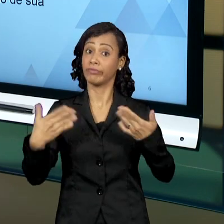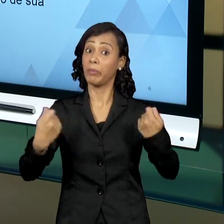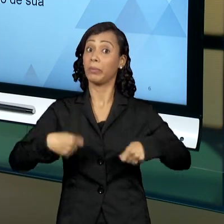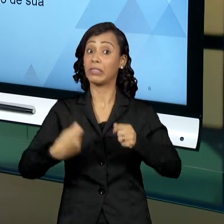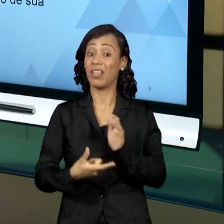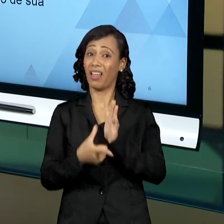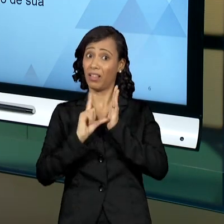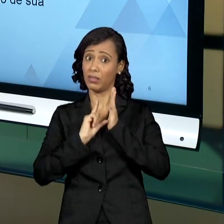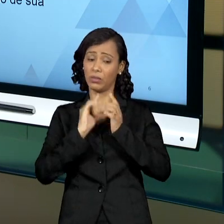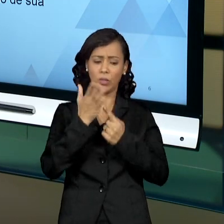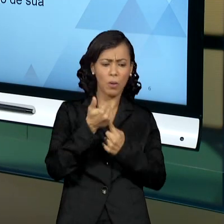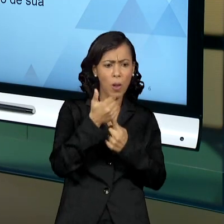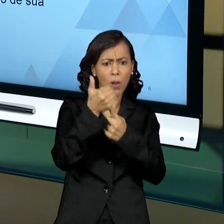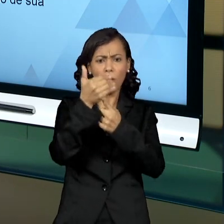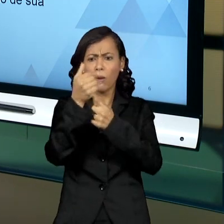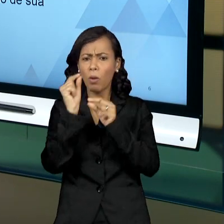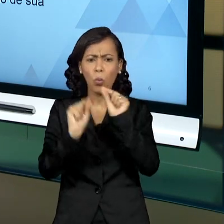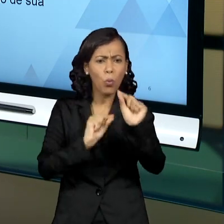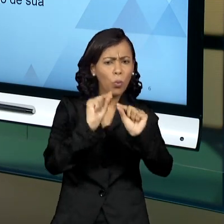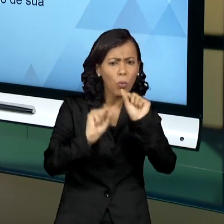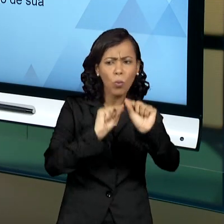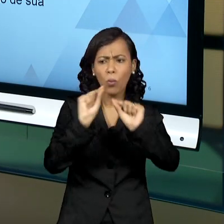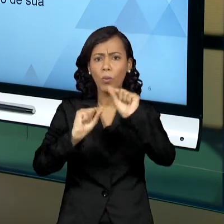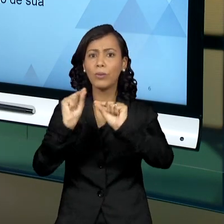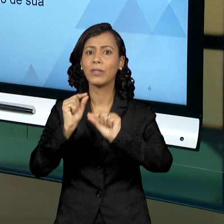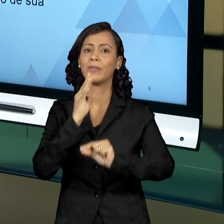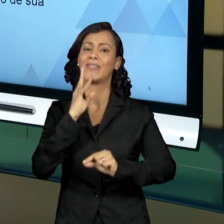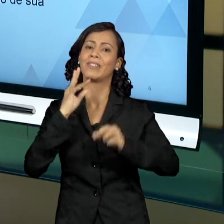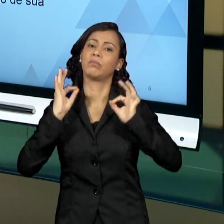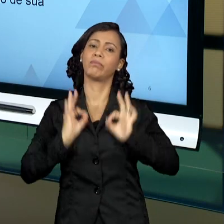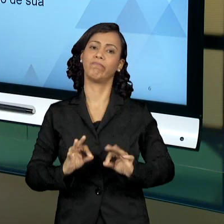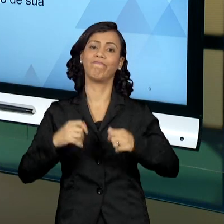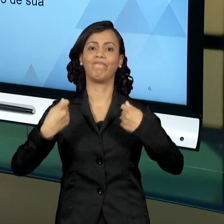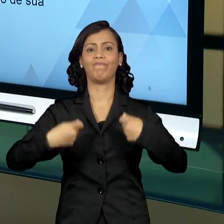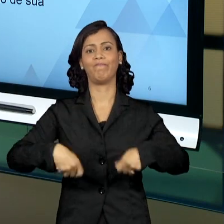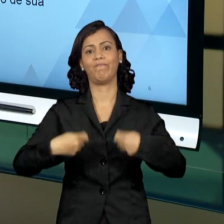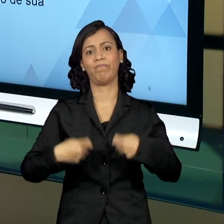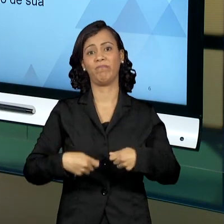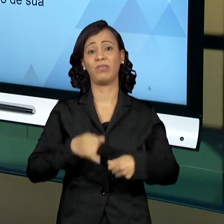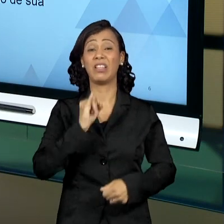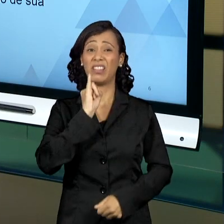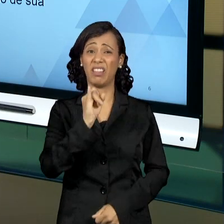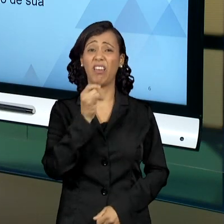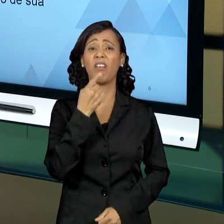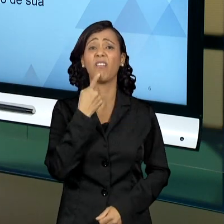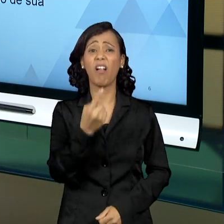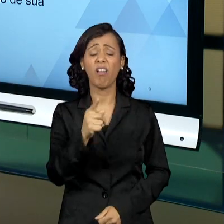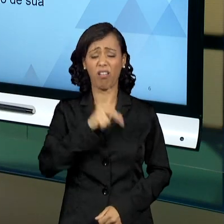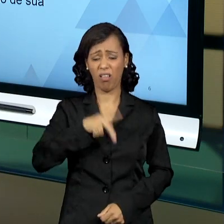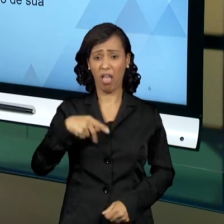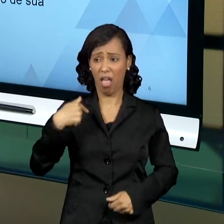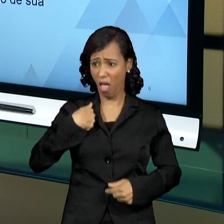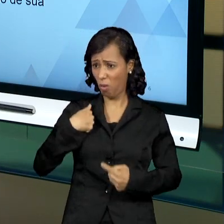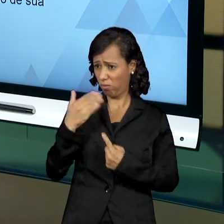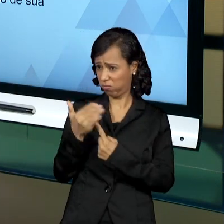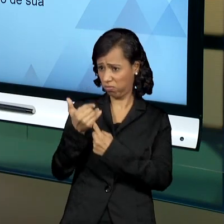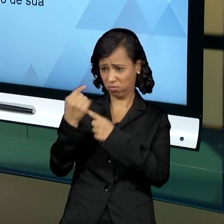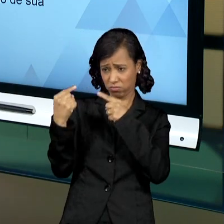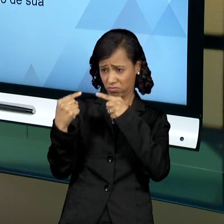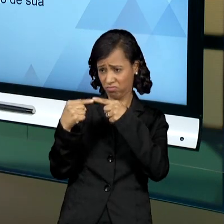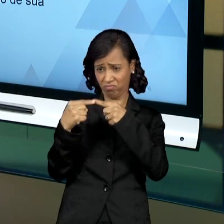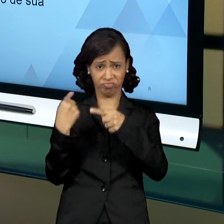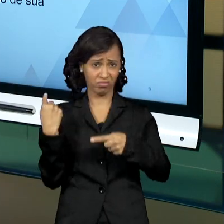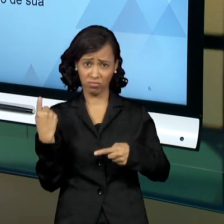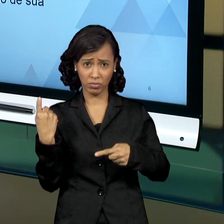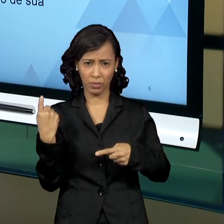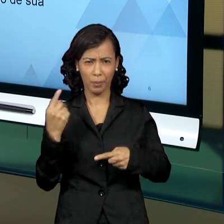conhecer, precisa fazer uso. Hoje não dá para dizer, não vou utilizar as tecnologias como um